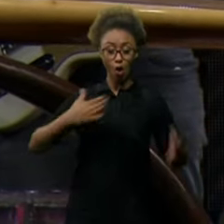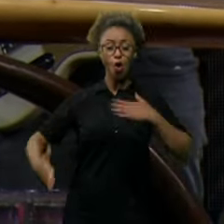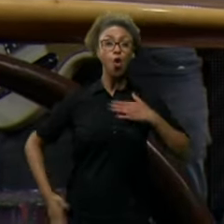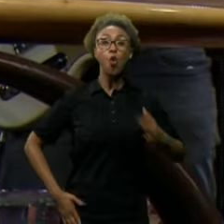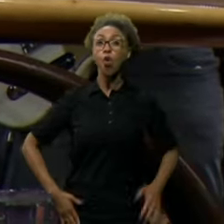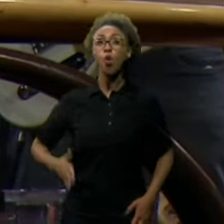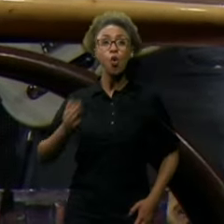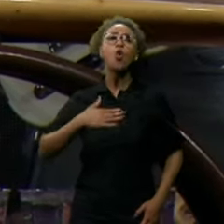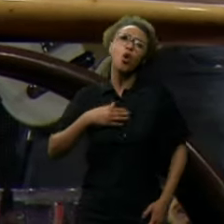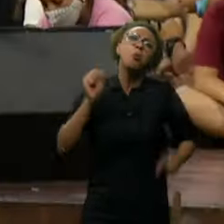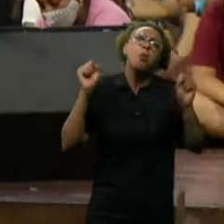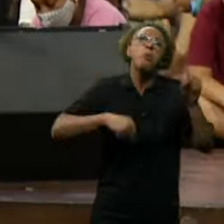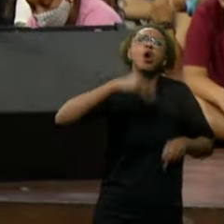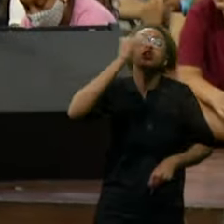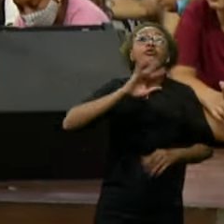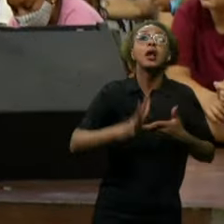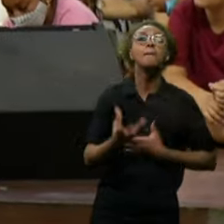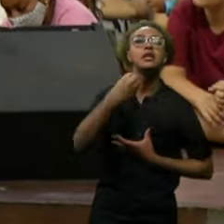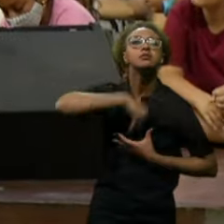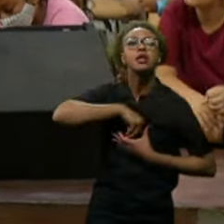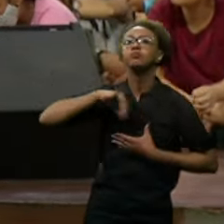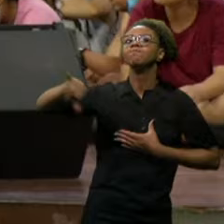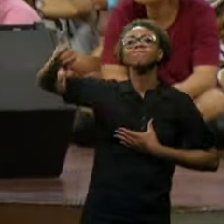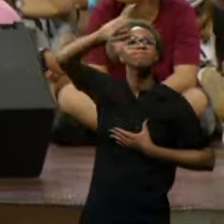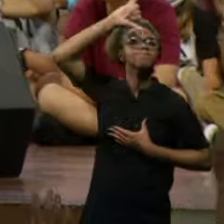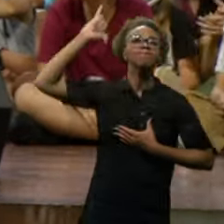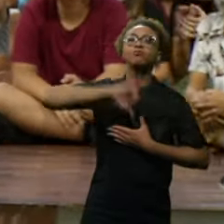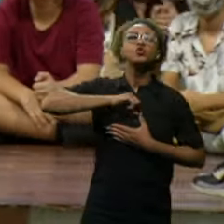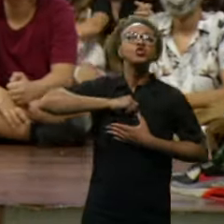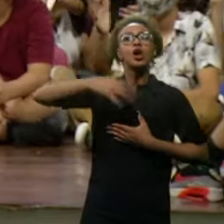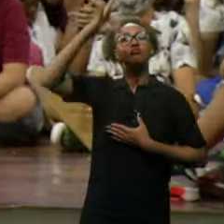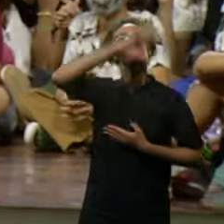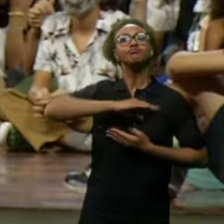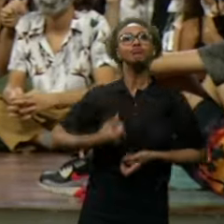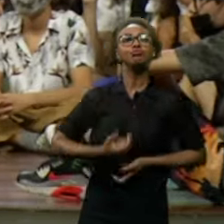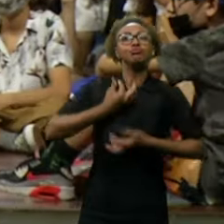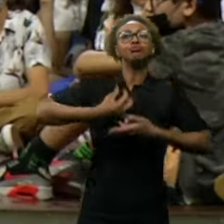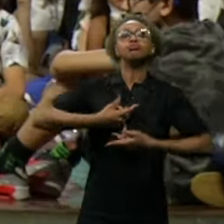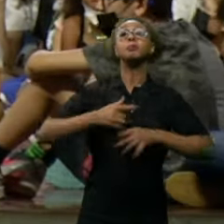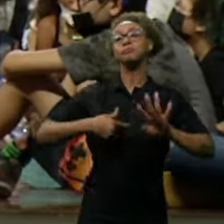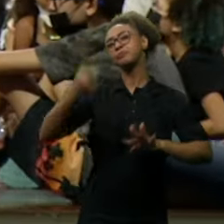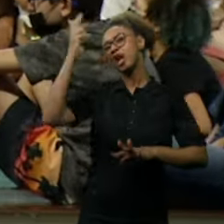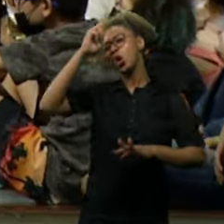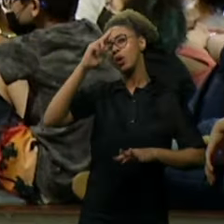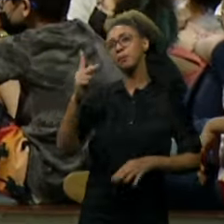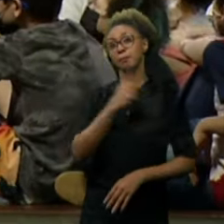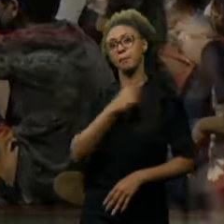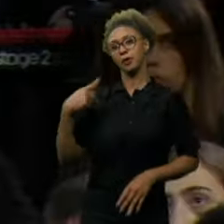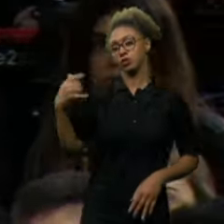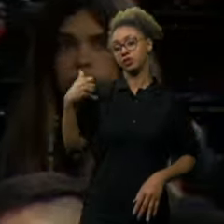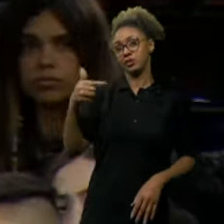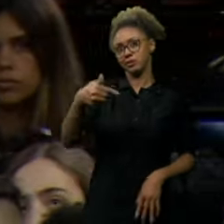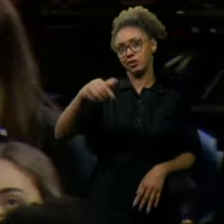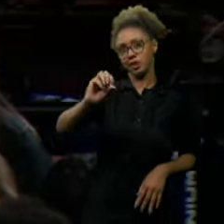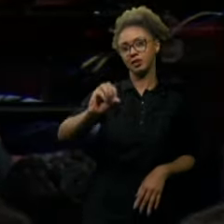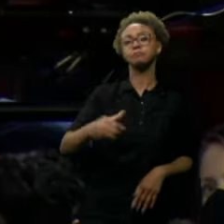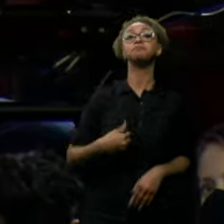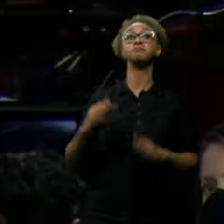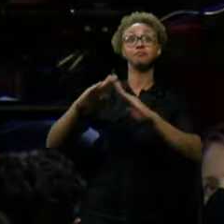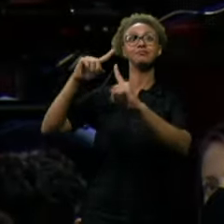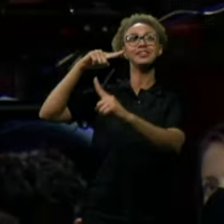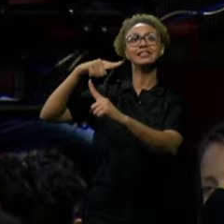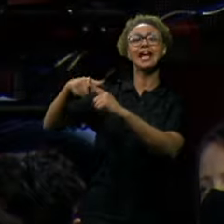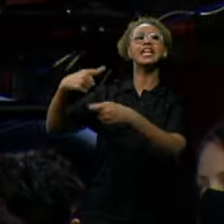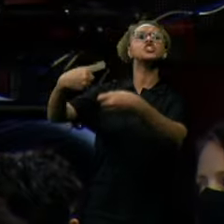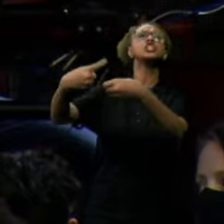fogo consome É uma opção é uma noção me lembro e chegar o pastor 70 anos de idade cheguei numa